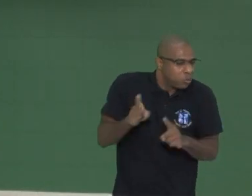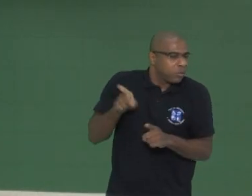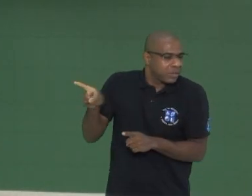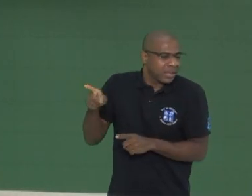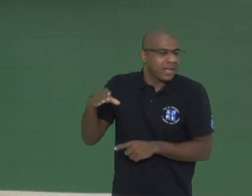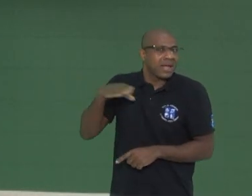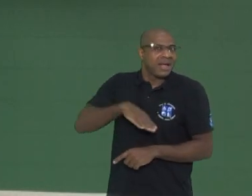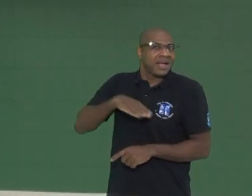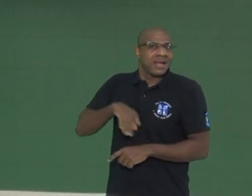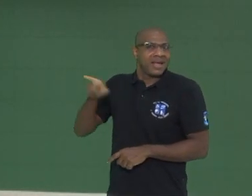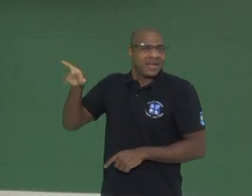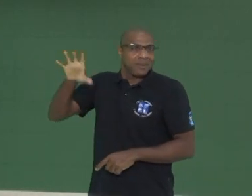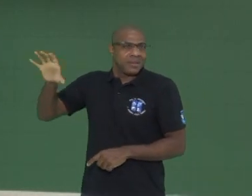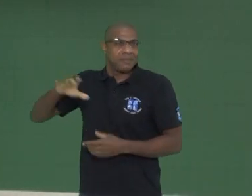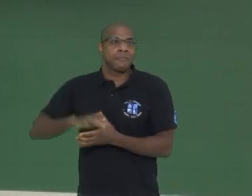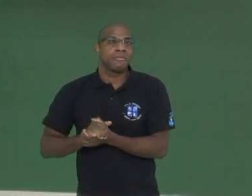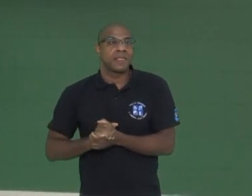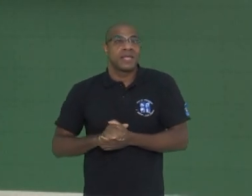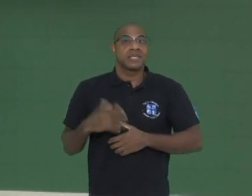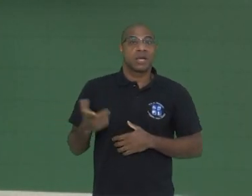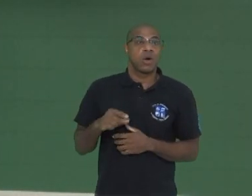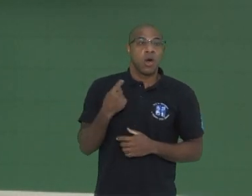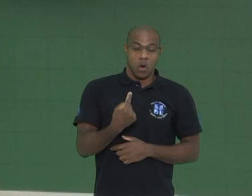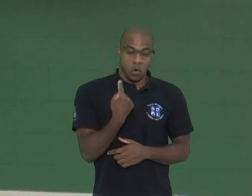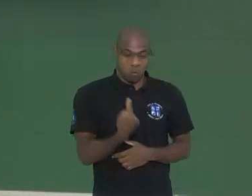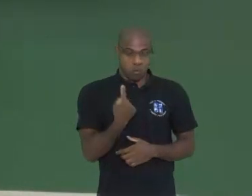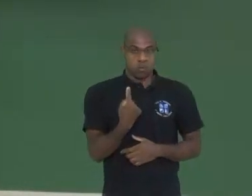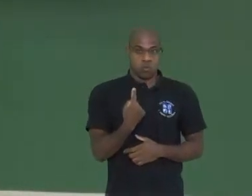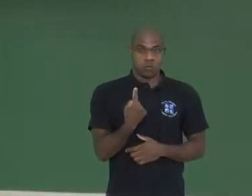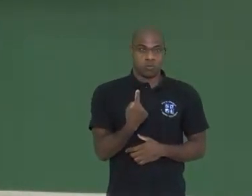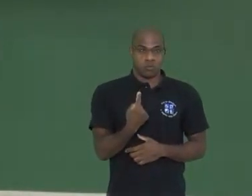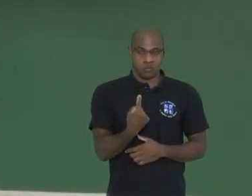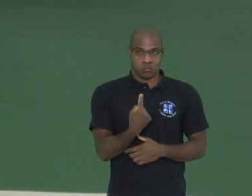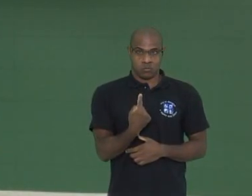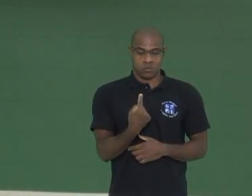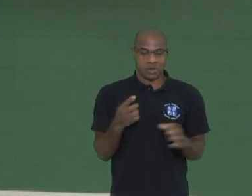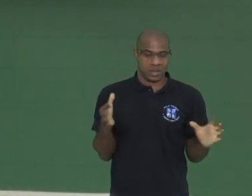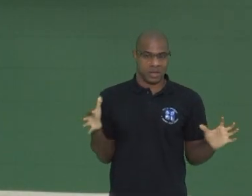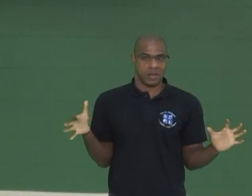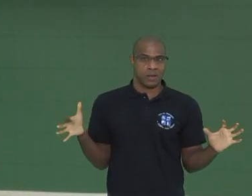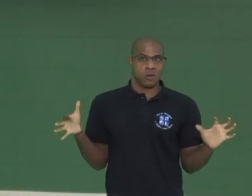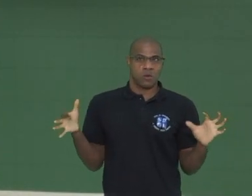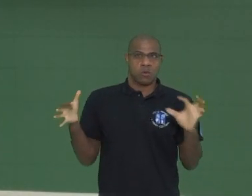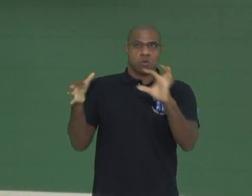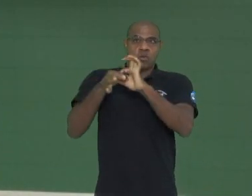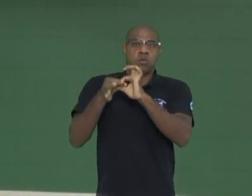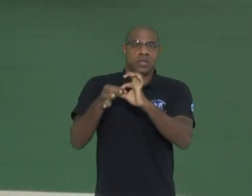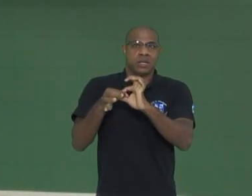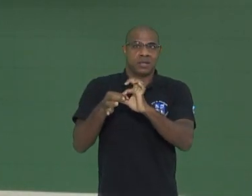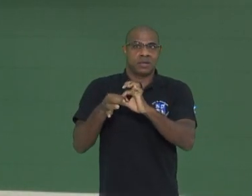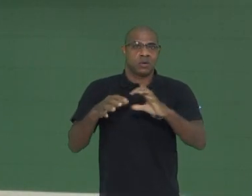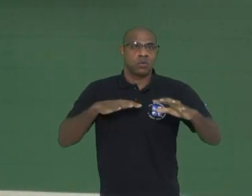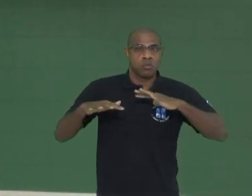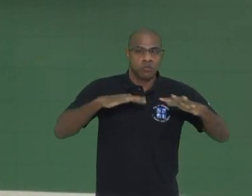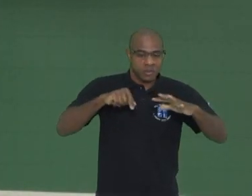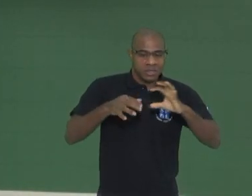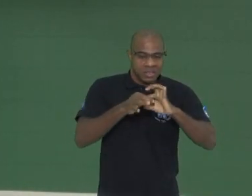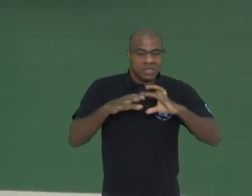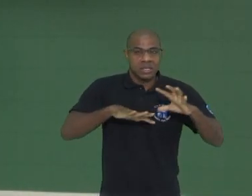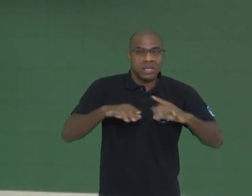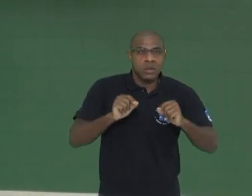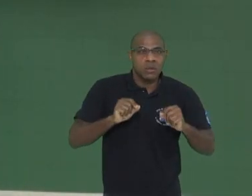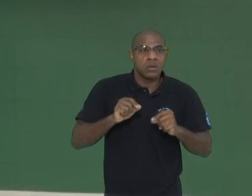membros, alguém ligado ao movimento, tá? O Joaquim Silvério dos Reis, ele